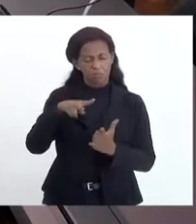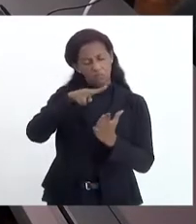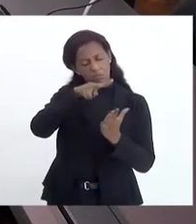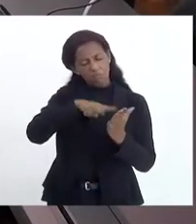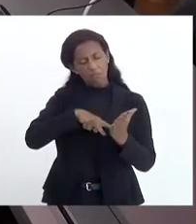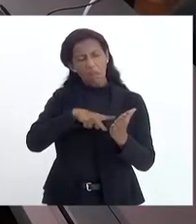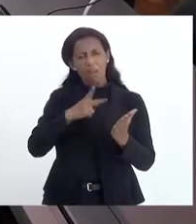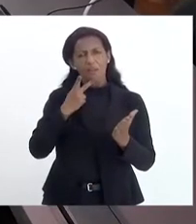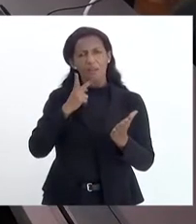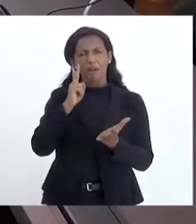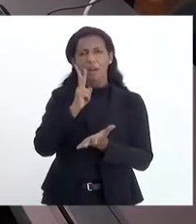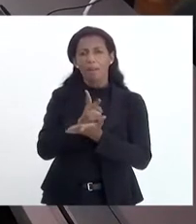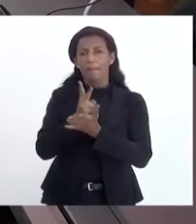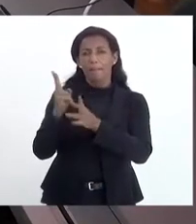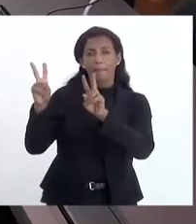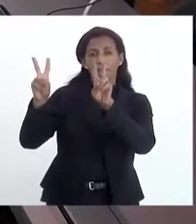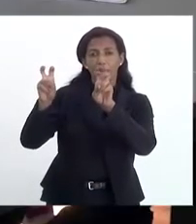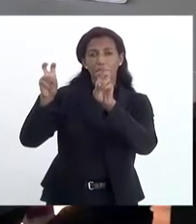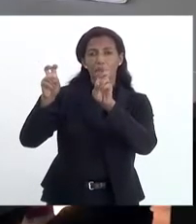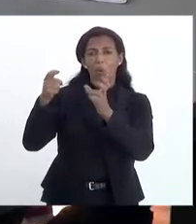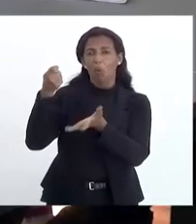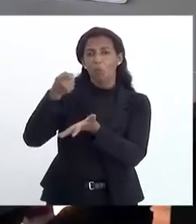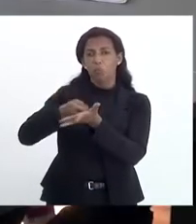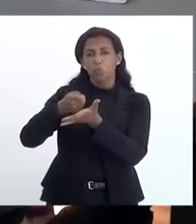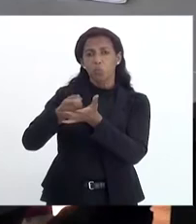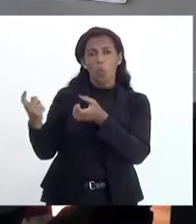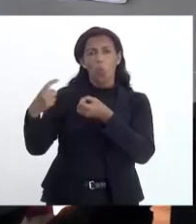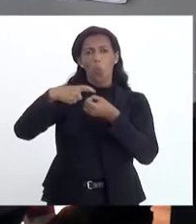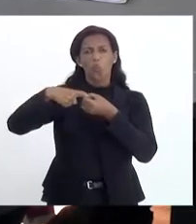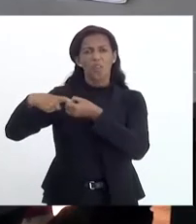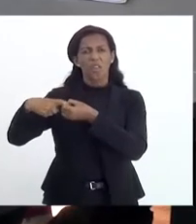falam do mesmo tema, mas não exige o convênio com o Detran.